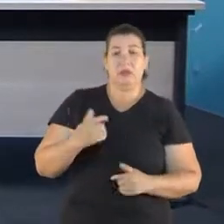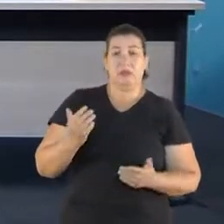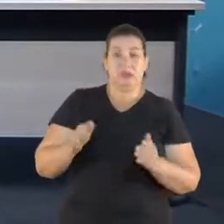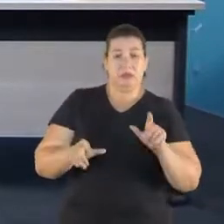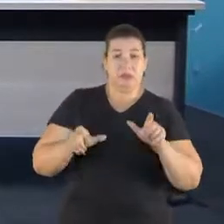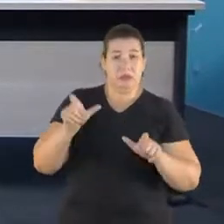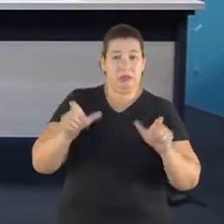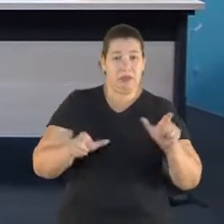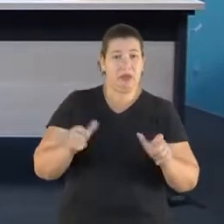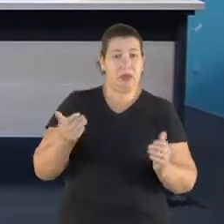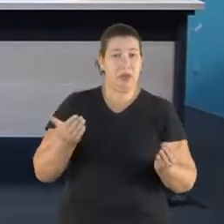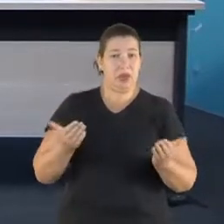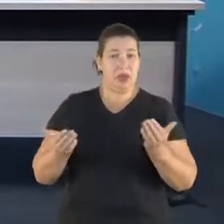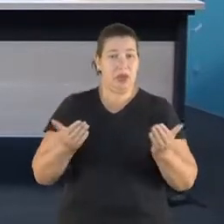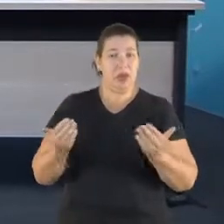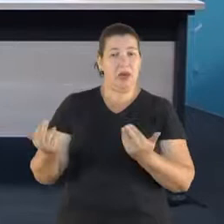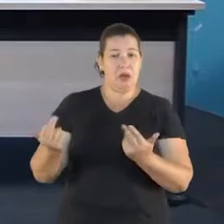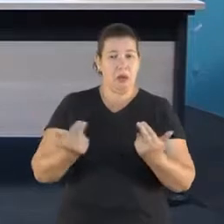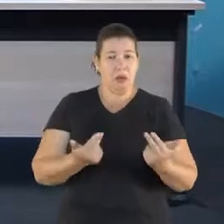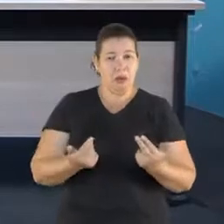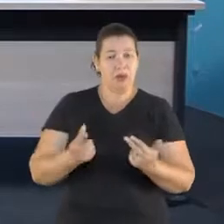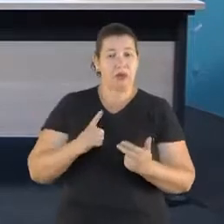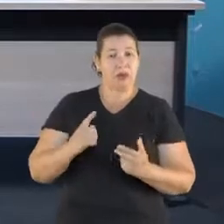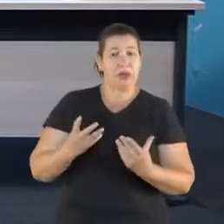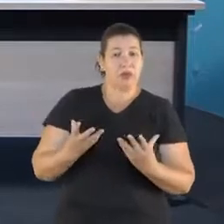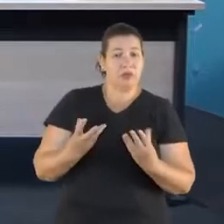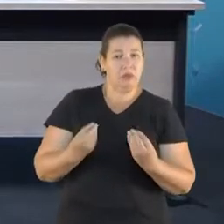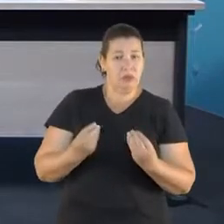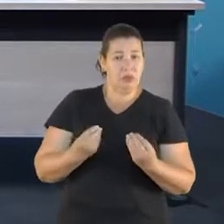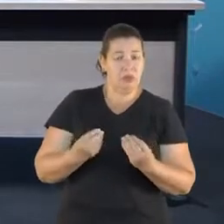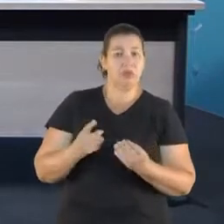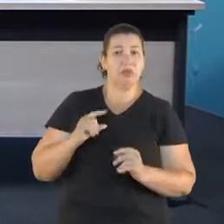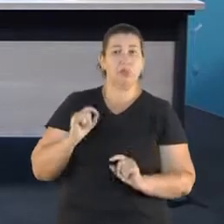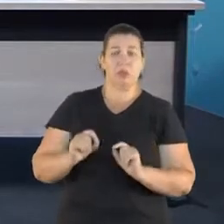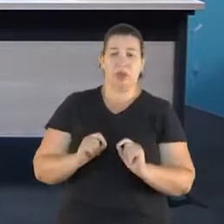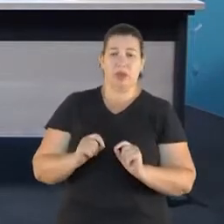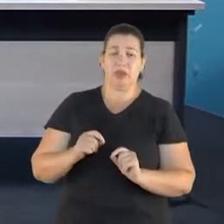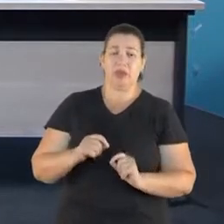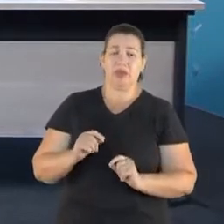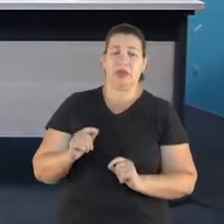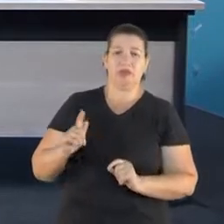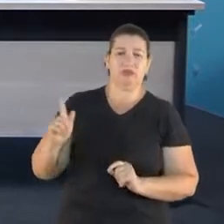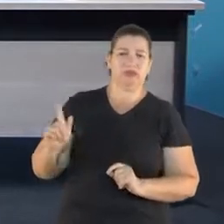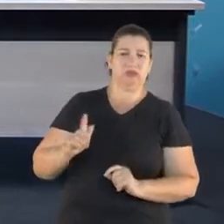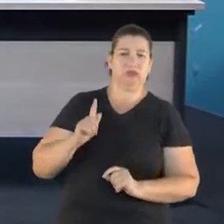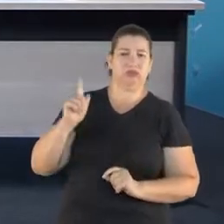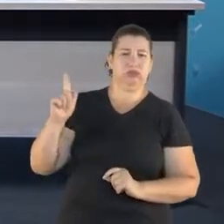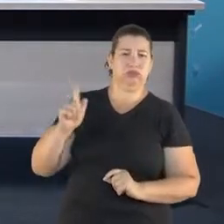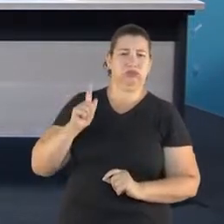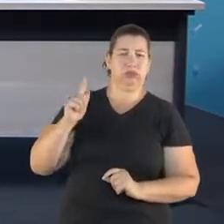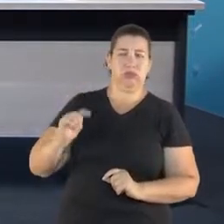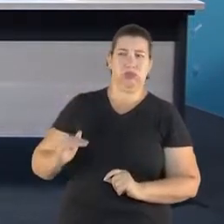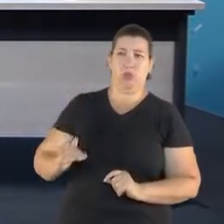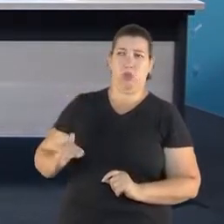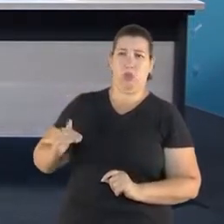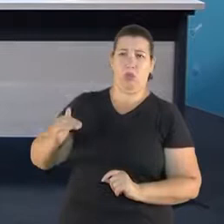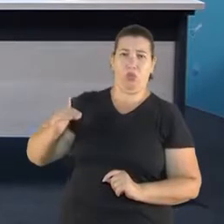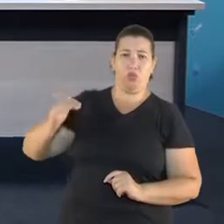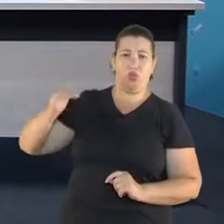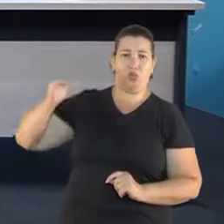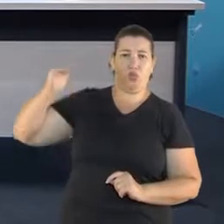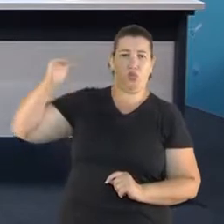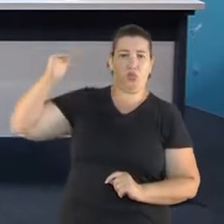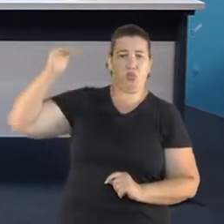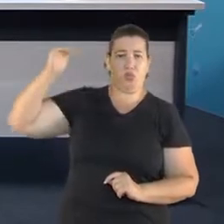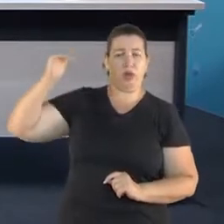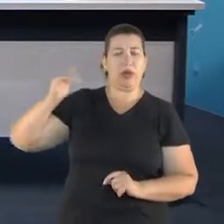faixa etária. A produção do hormônio em excesso, ela pode levar a uma condição que a gente chama de gigantismo, que é o crescimento exagerado